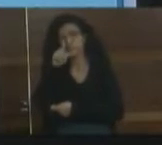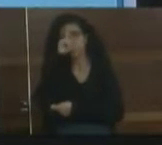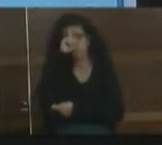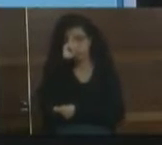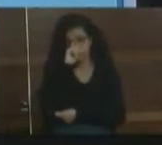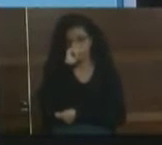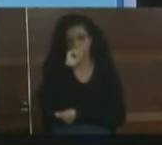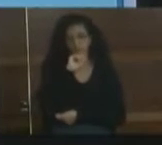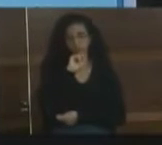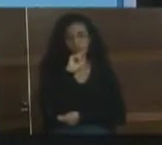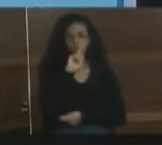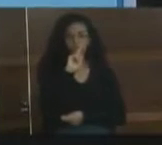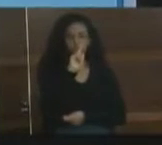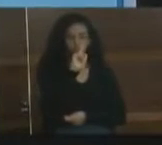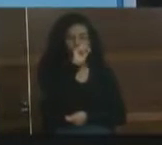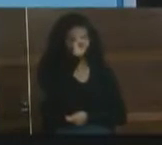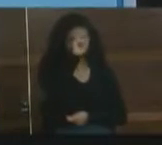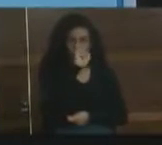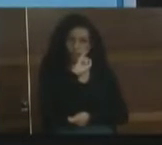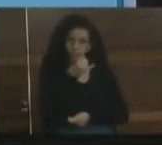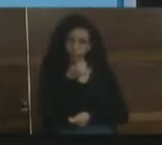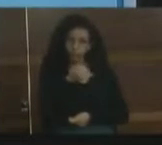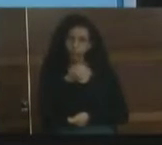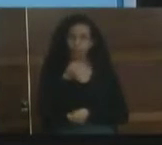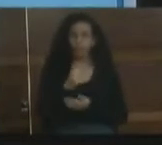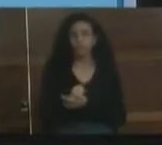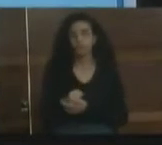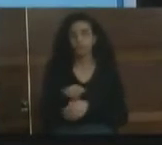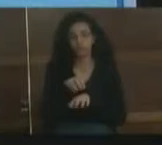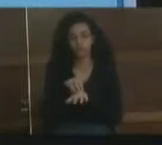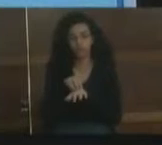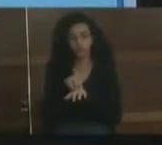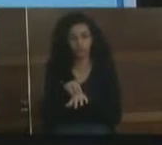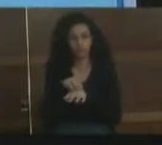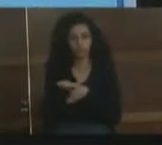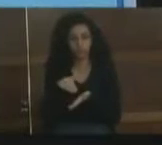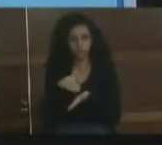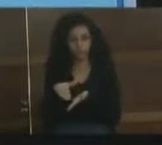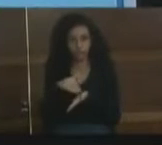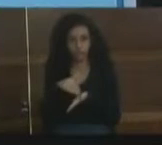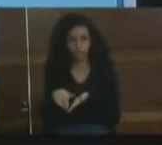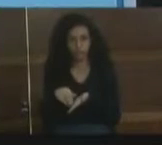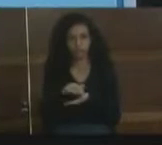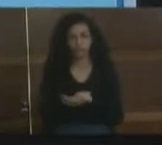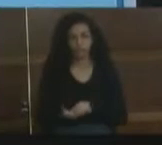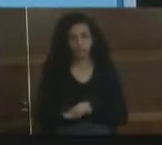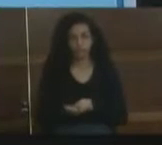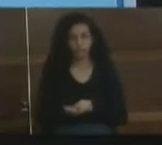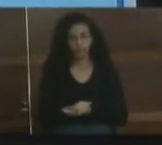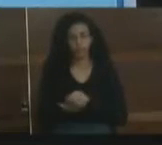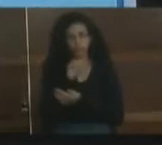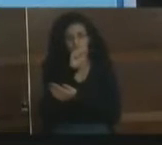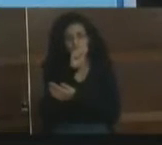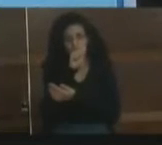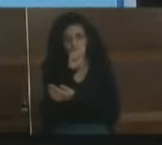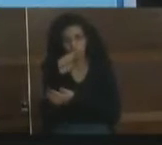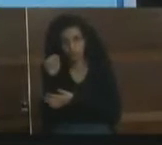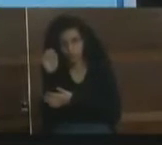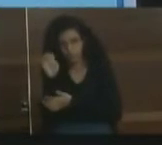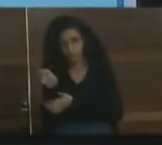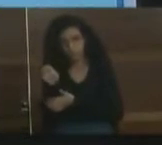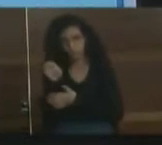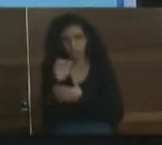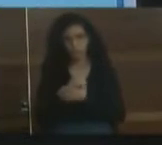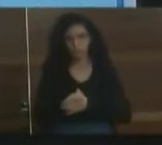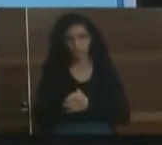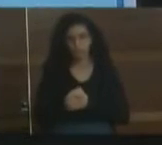hospitalar hospital municipal da japuíba fundação de turismo de angra dos reis a turnê sangra serviço autônomo de água